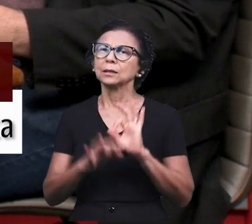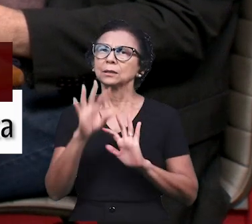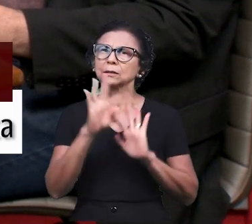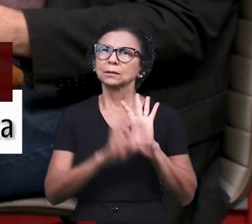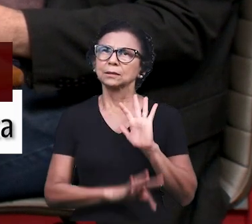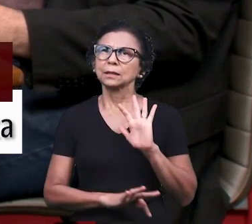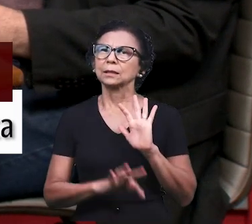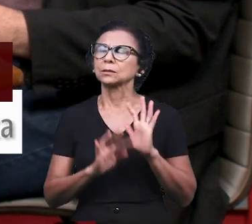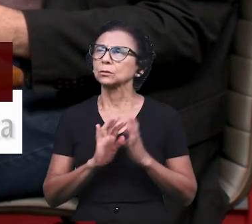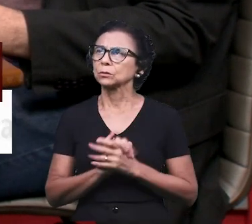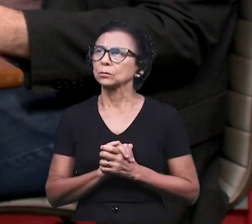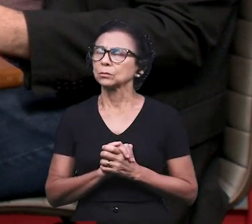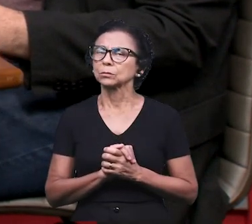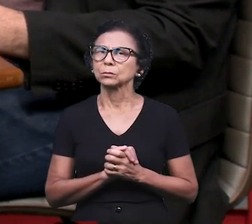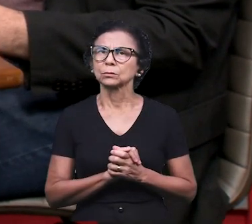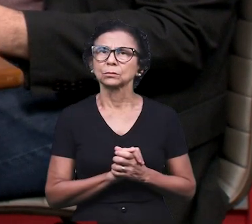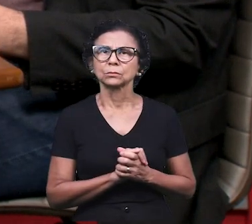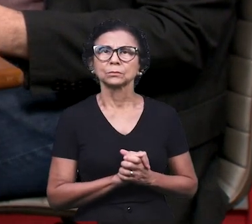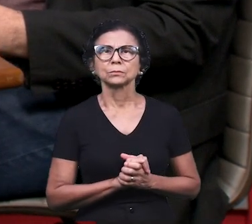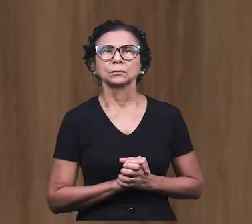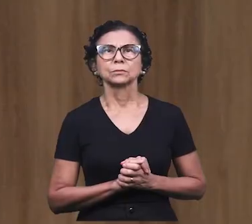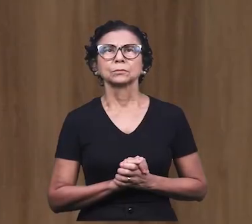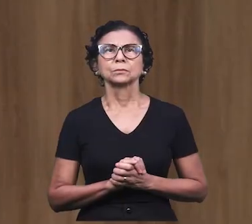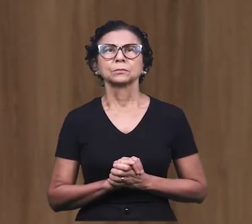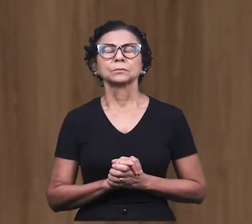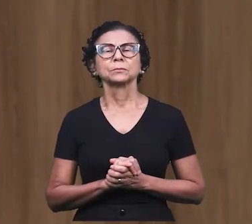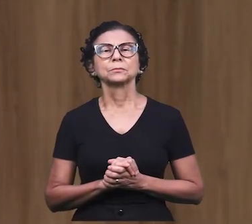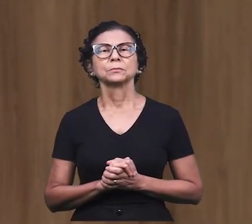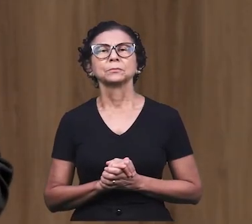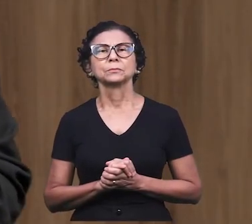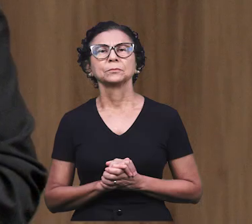no início aqui do capítulo 7? Olha,